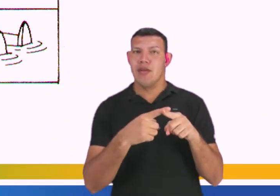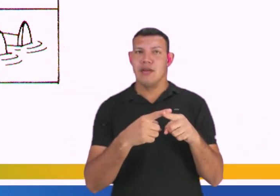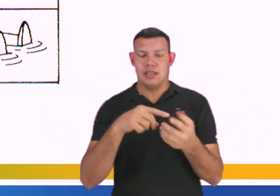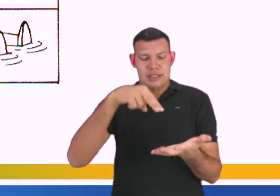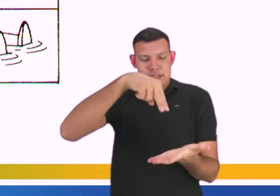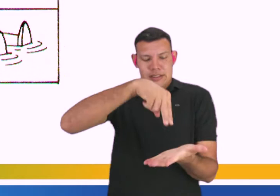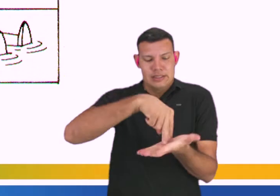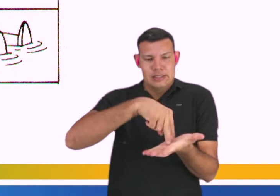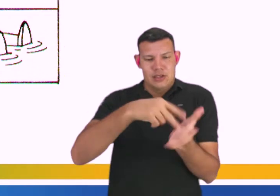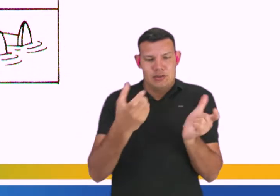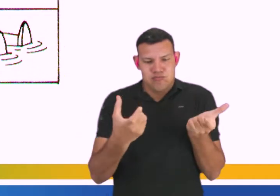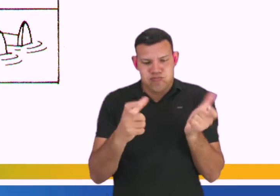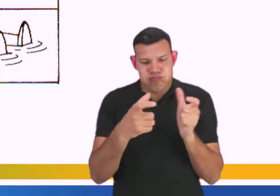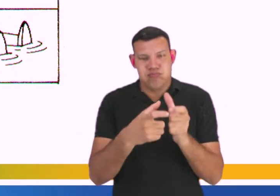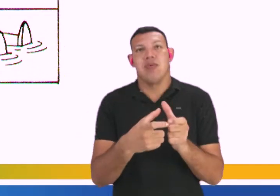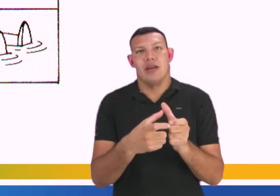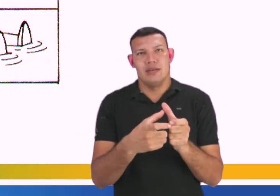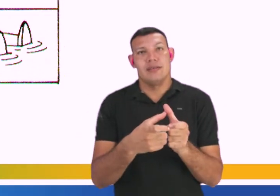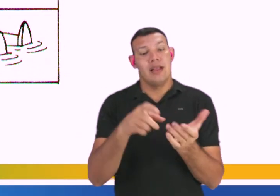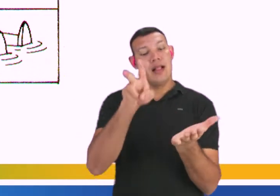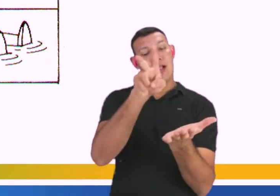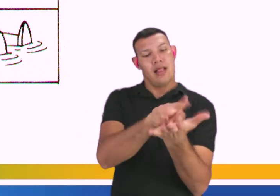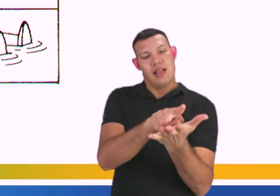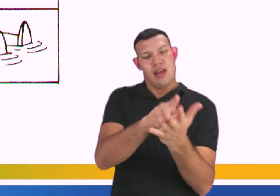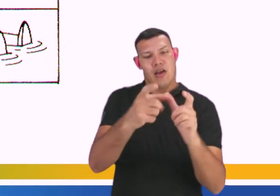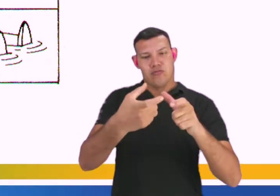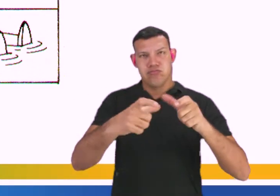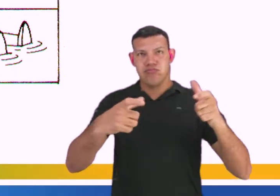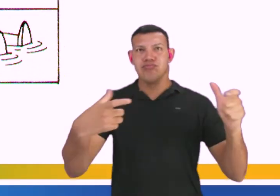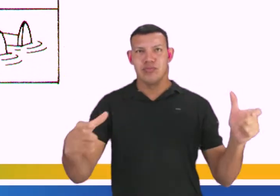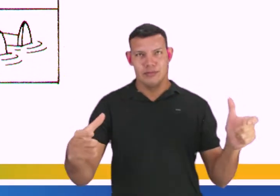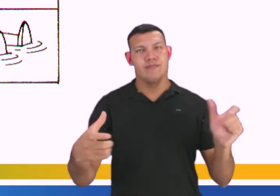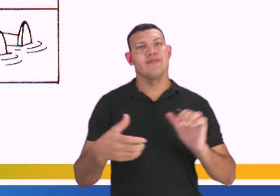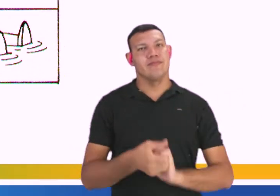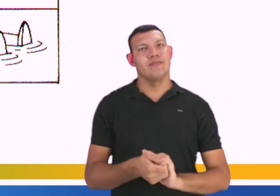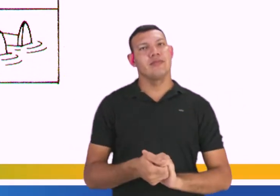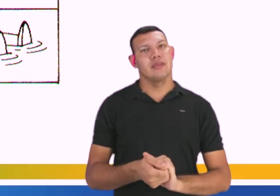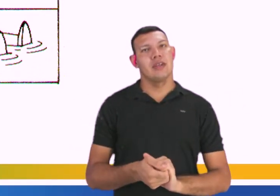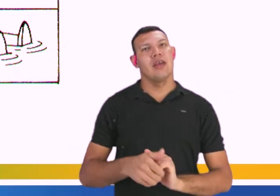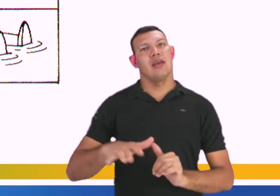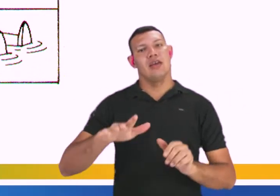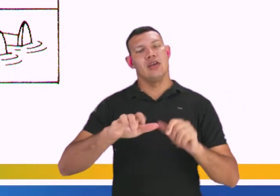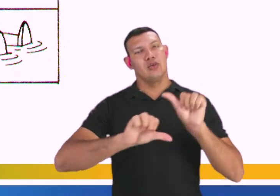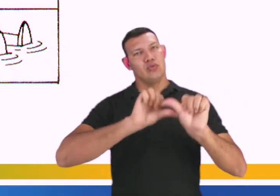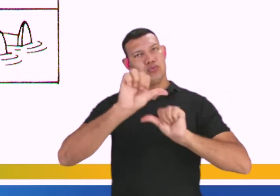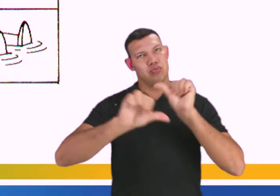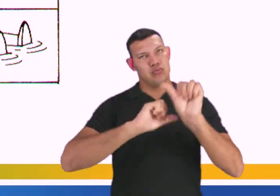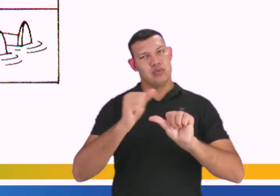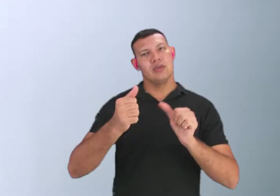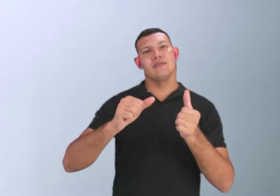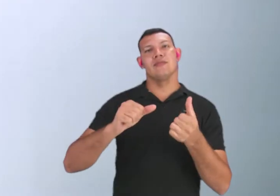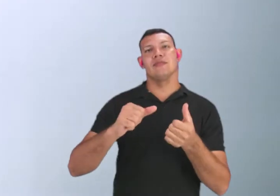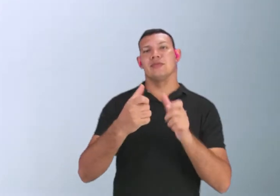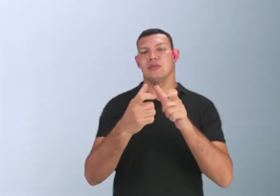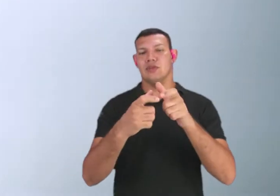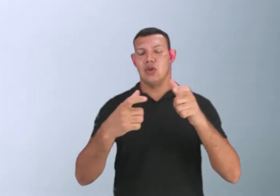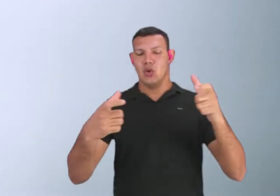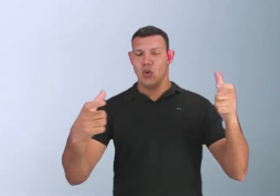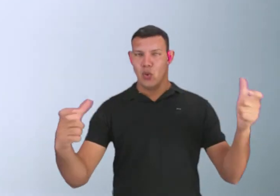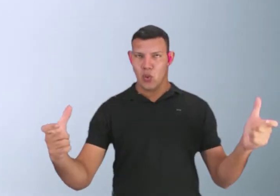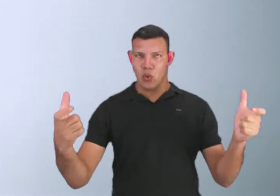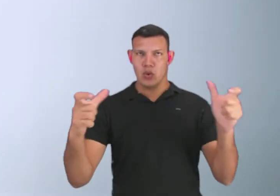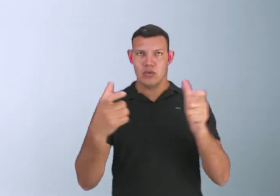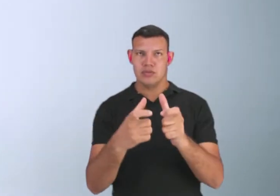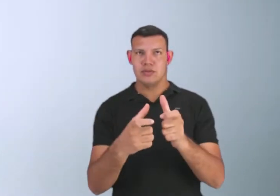está deitada. A área é uma área muito maior. E a gente viu que variou a área, a pressão também vai mudar. E isso é que vai fazer, por exemplo, uma